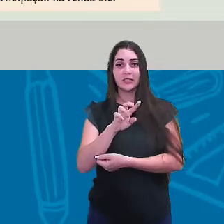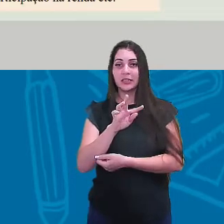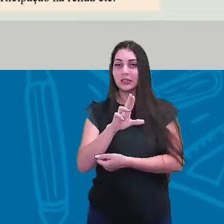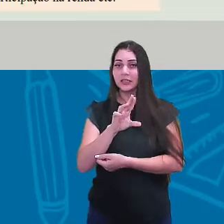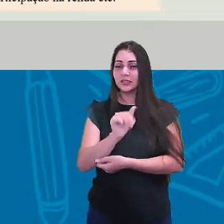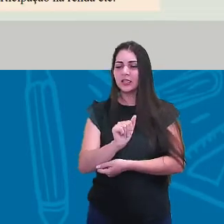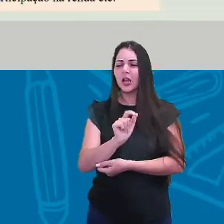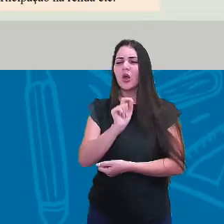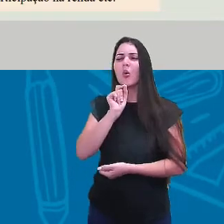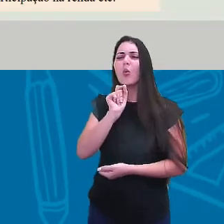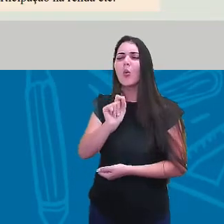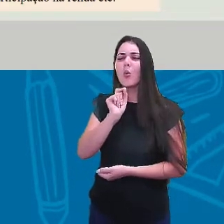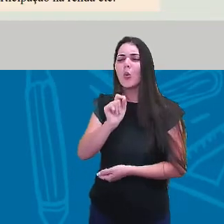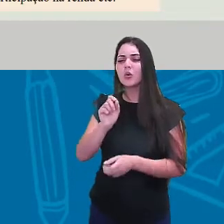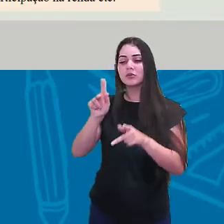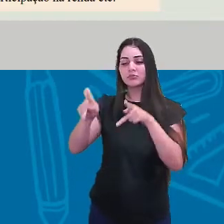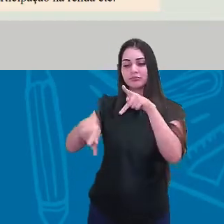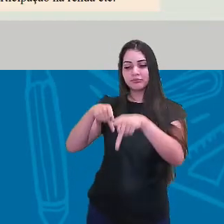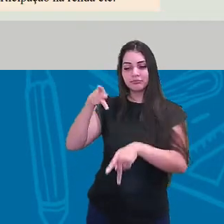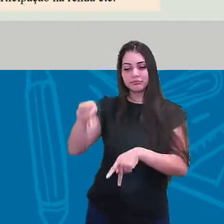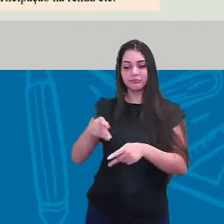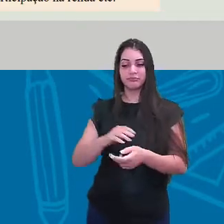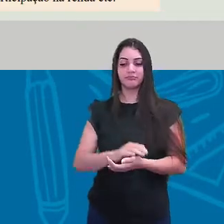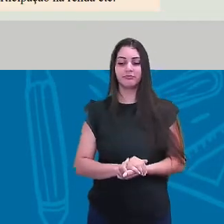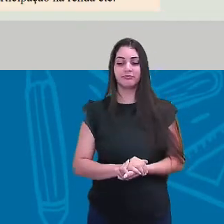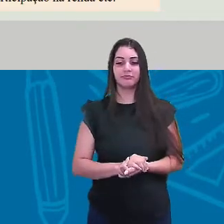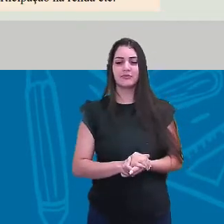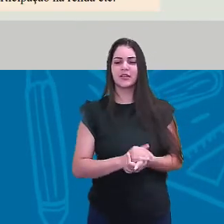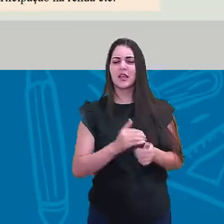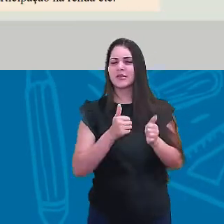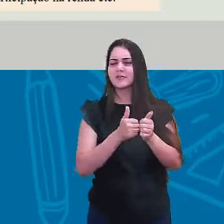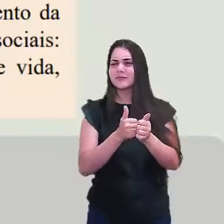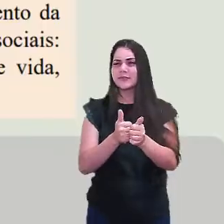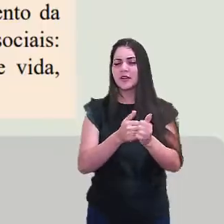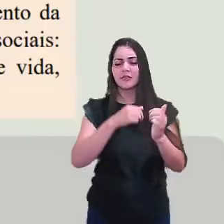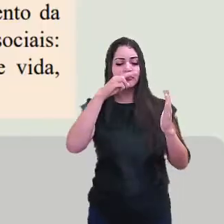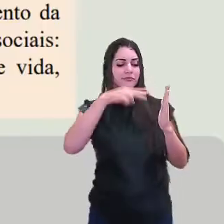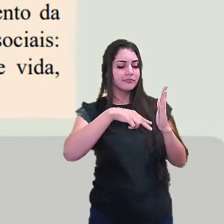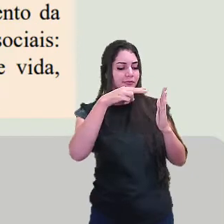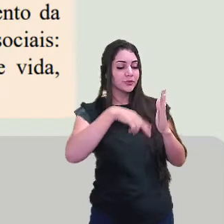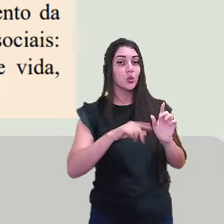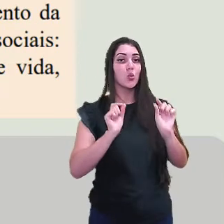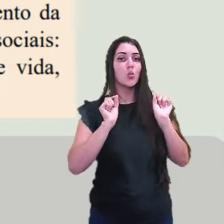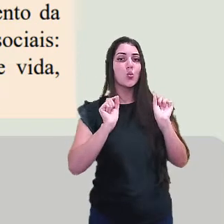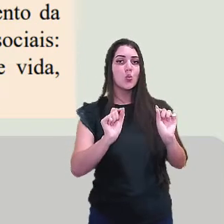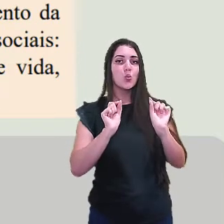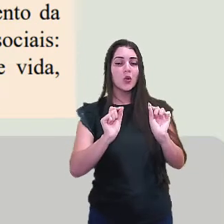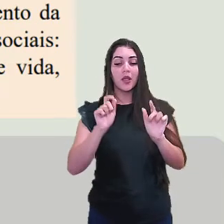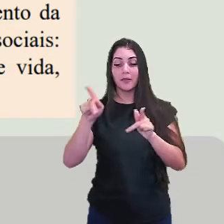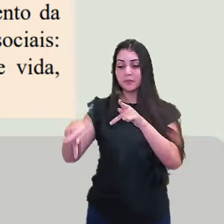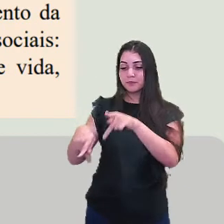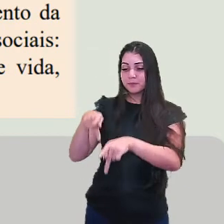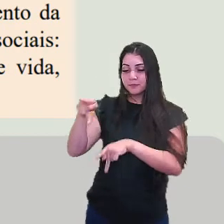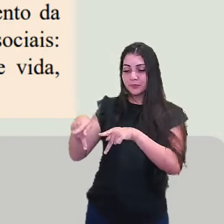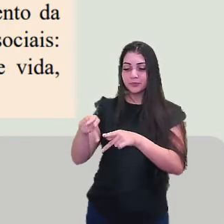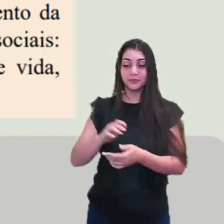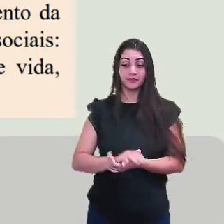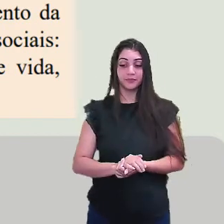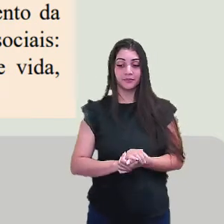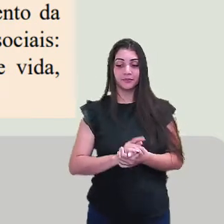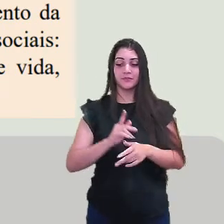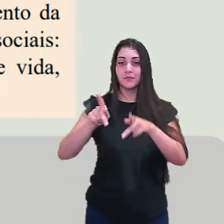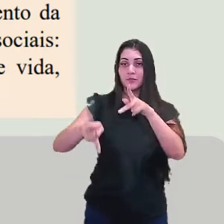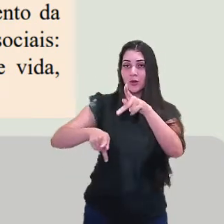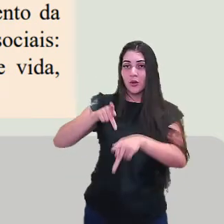ser população, pessoal? Segue aqui comigo a leitura. Vamos lá. O que é população? População